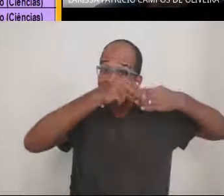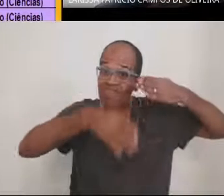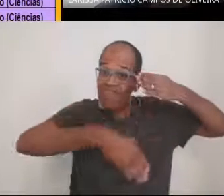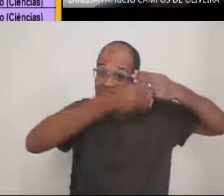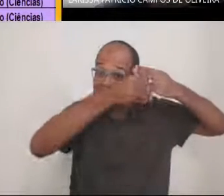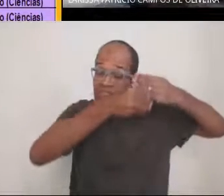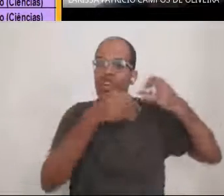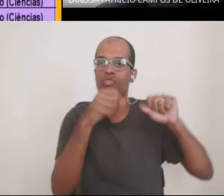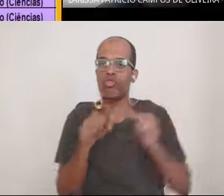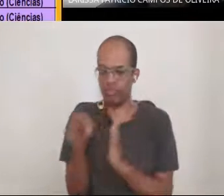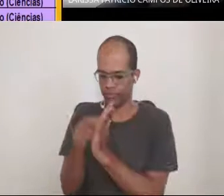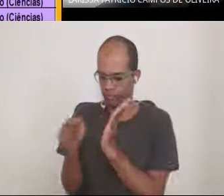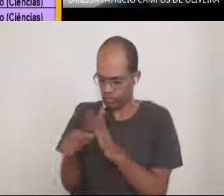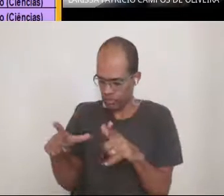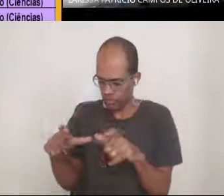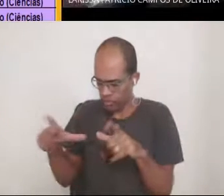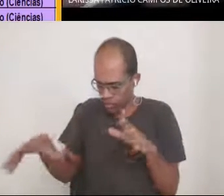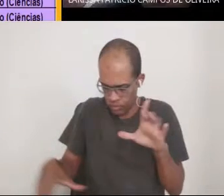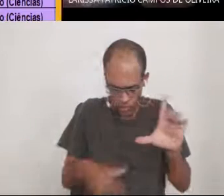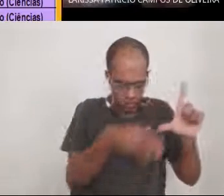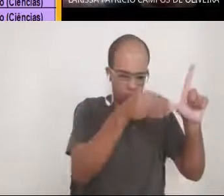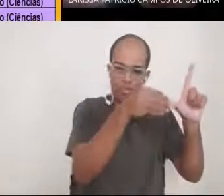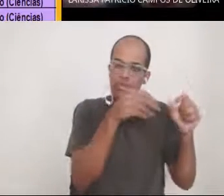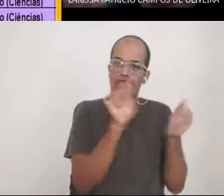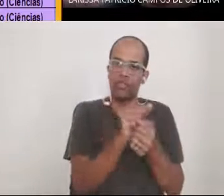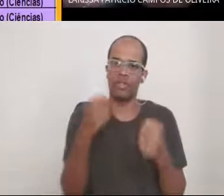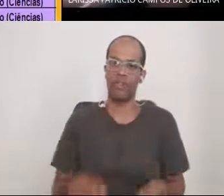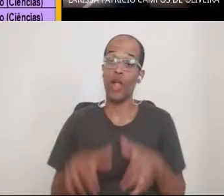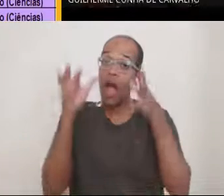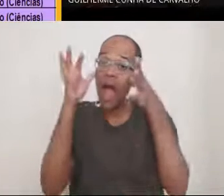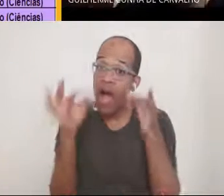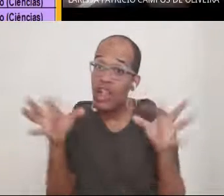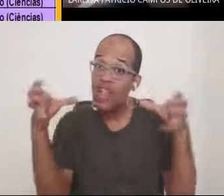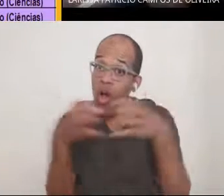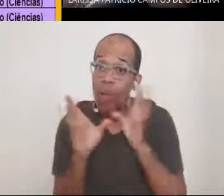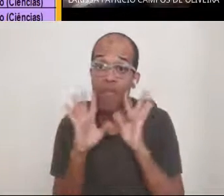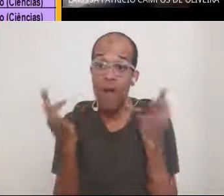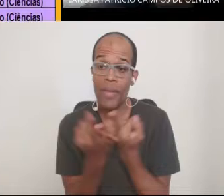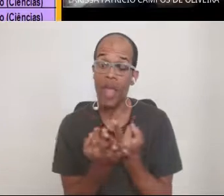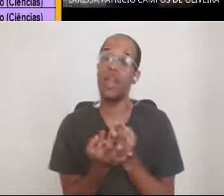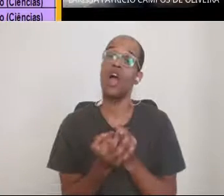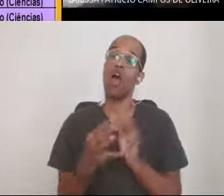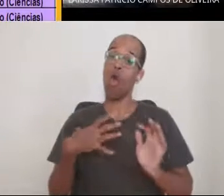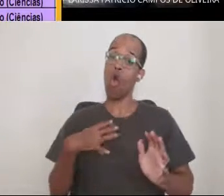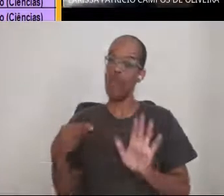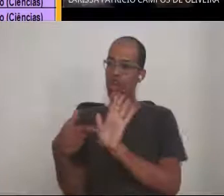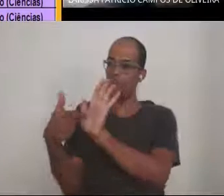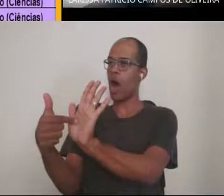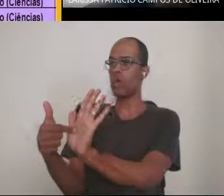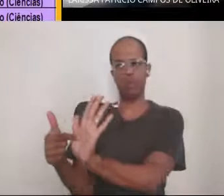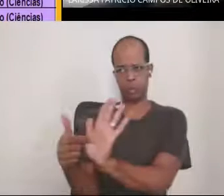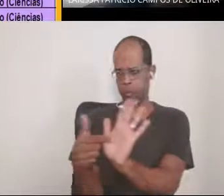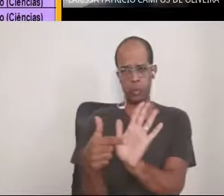anexo. Nós percebemos no conselho que muitos alunos, atenção aos pais, hein? Os filhos mostram lá para os pais que está tudo